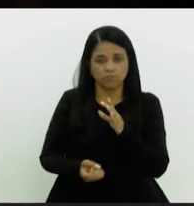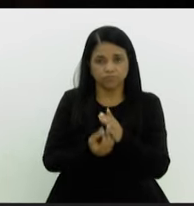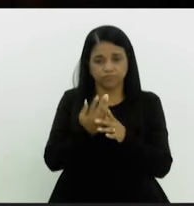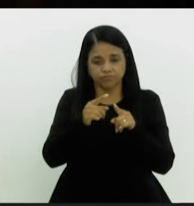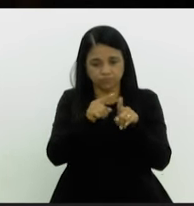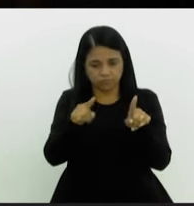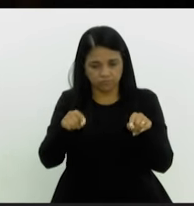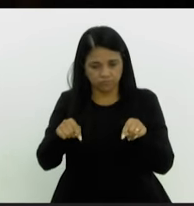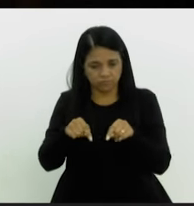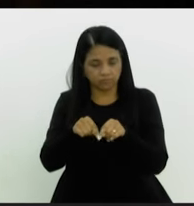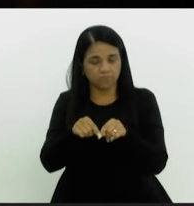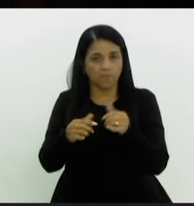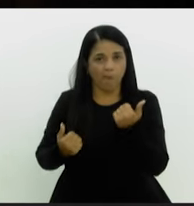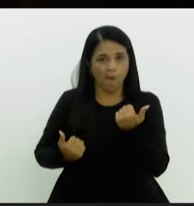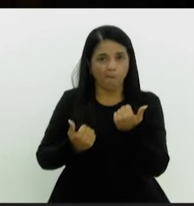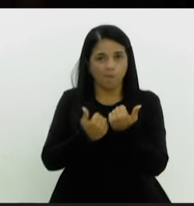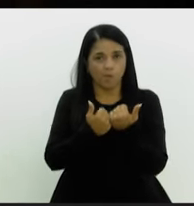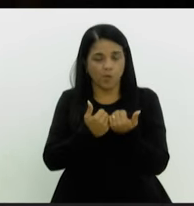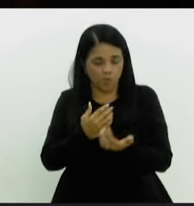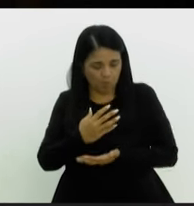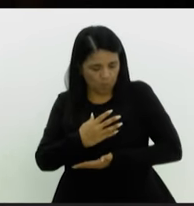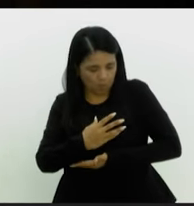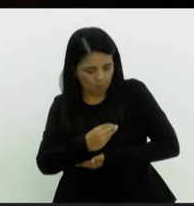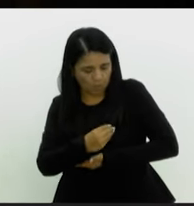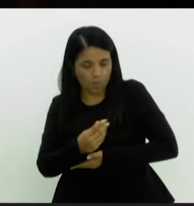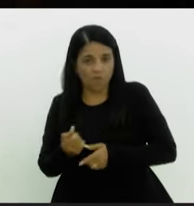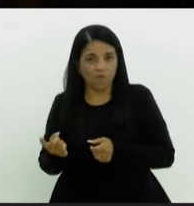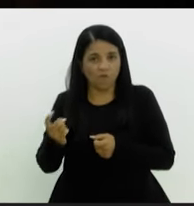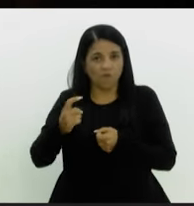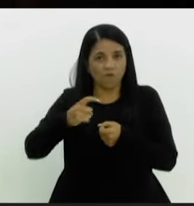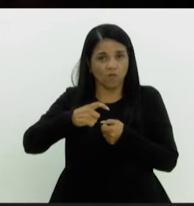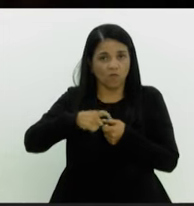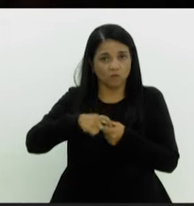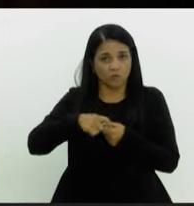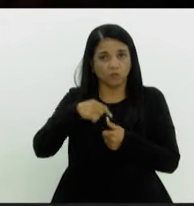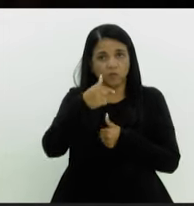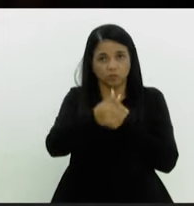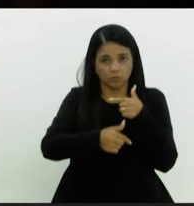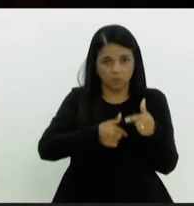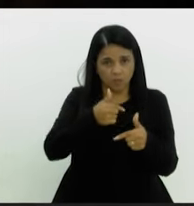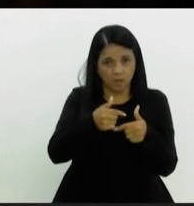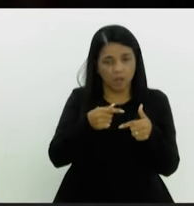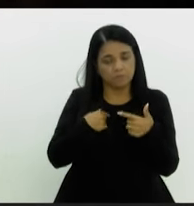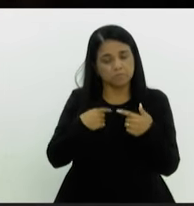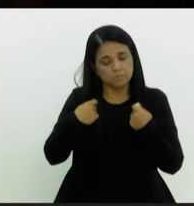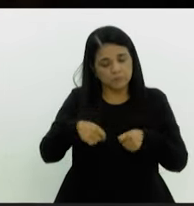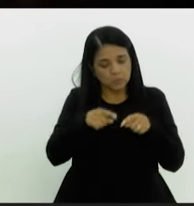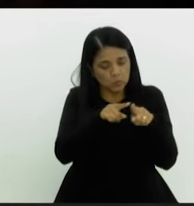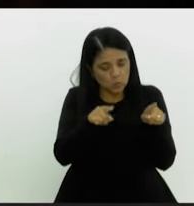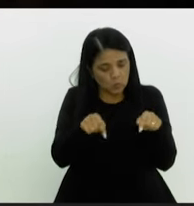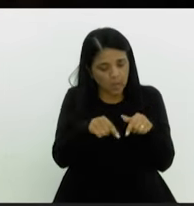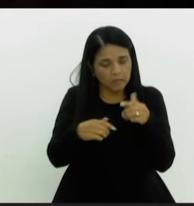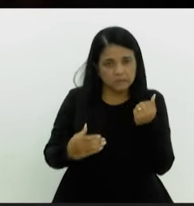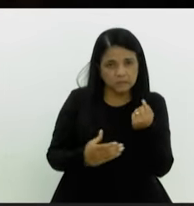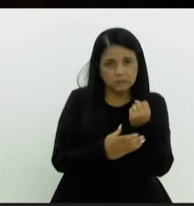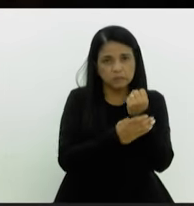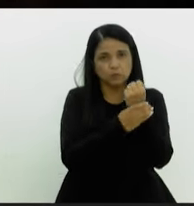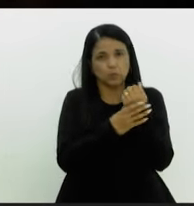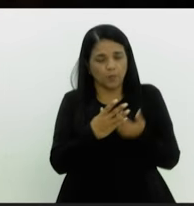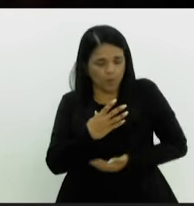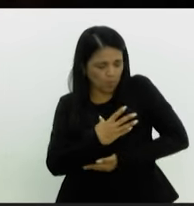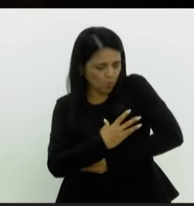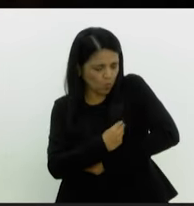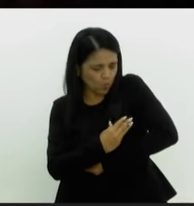amamentação que é para aquela mãe que está voltando mãe nutr está and ao trabalho ter um lugar seguro eh